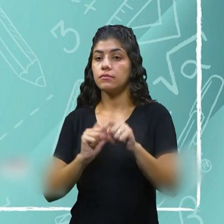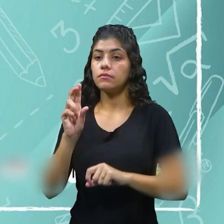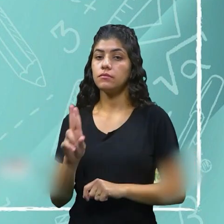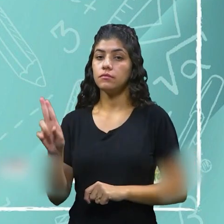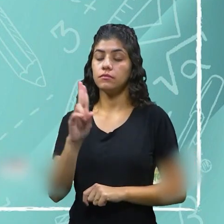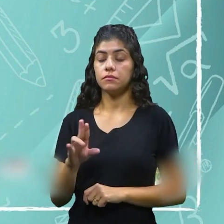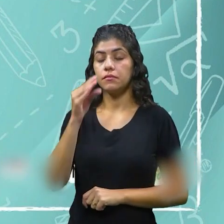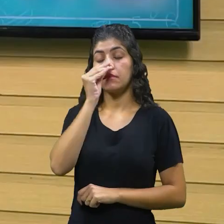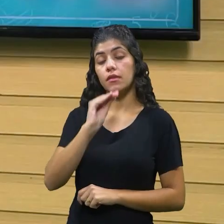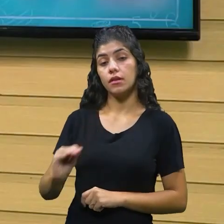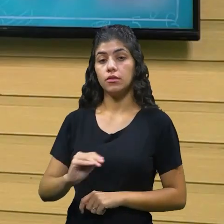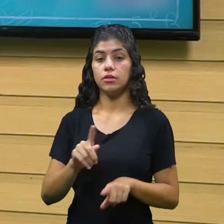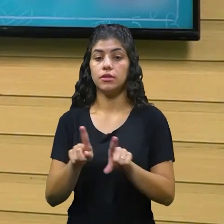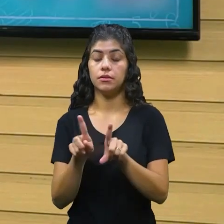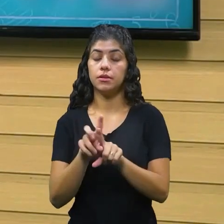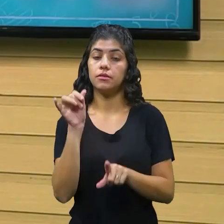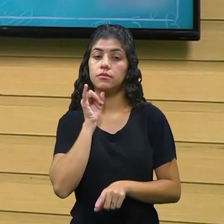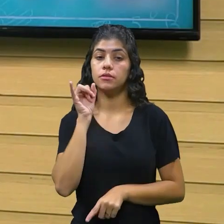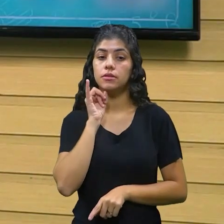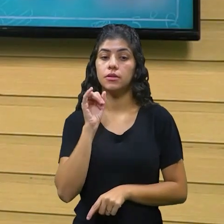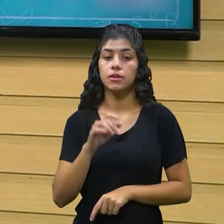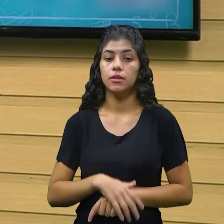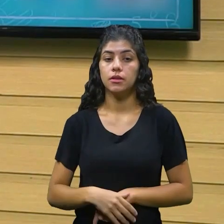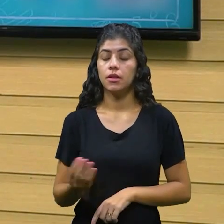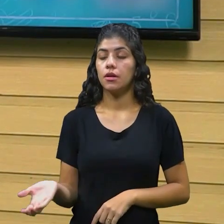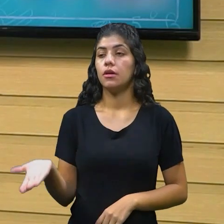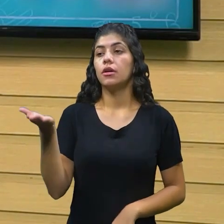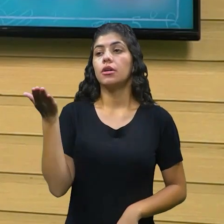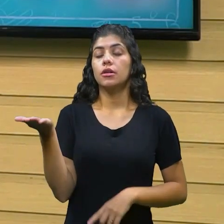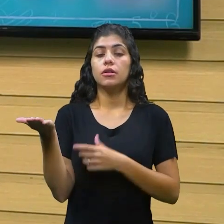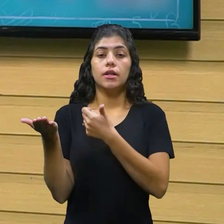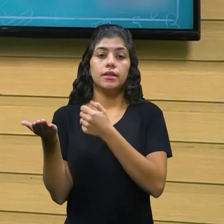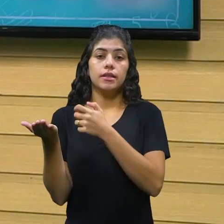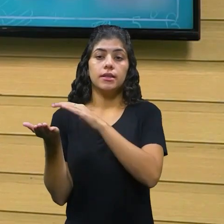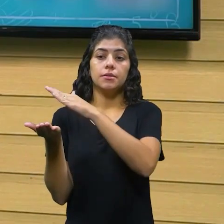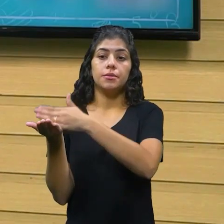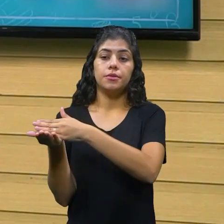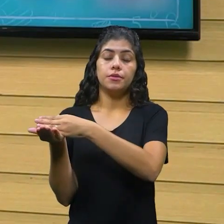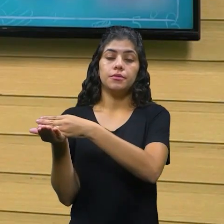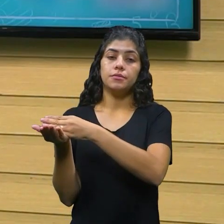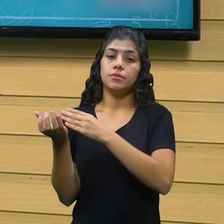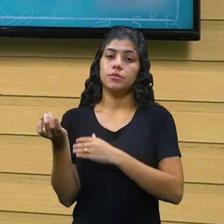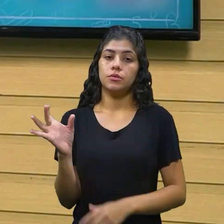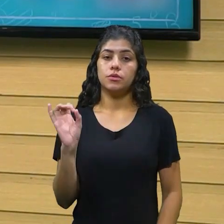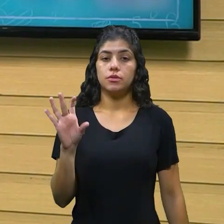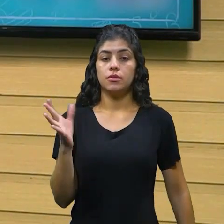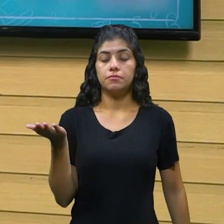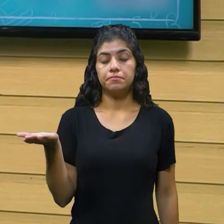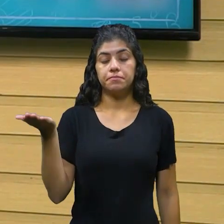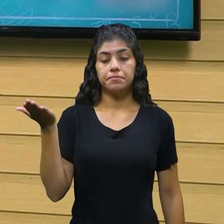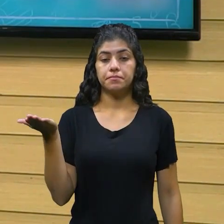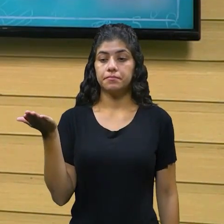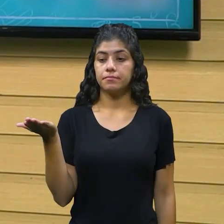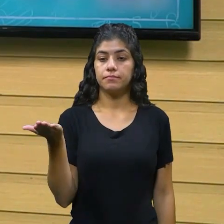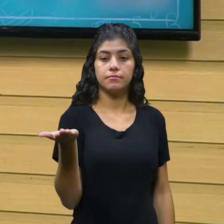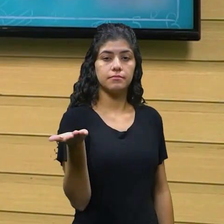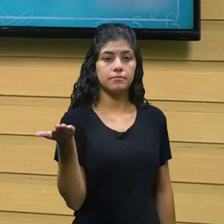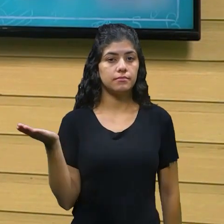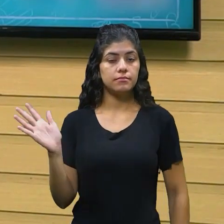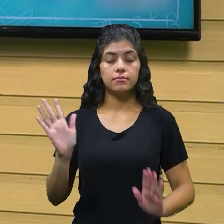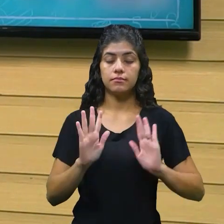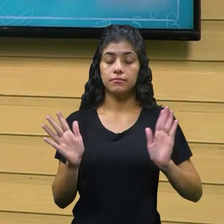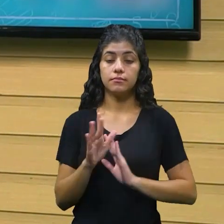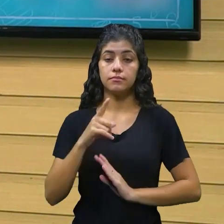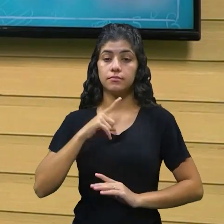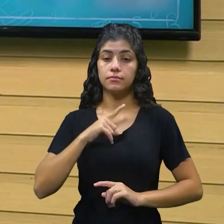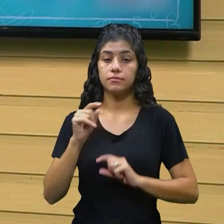utilizada como desprezível. O exemplo que eu dei, se você estiver apenas sustentando algo nas suas mãos e isso daí não estiver andando, então